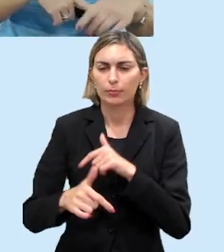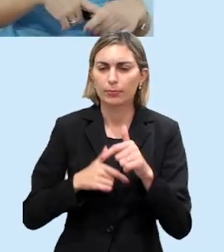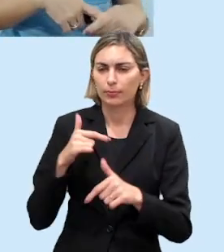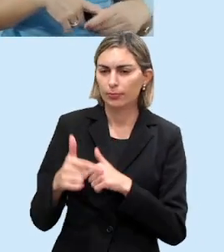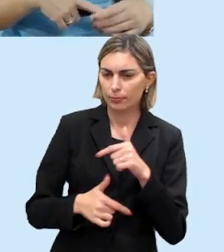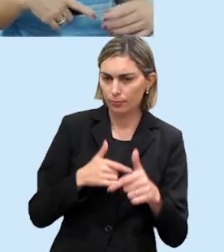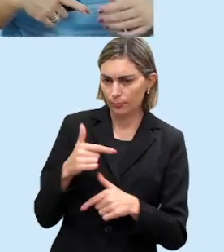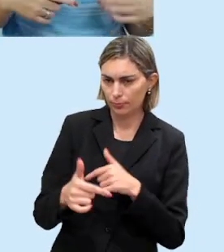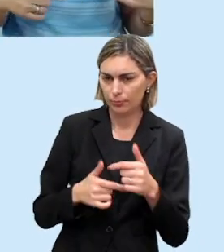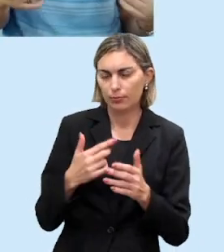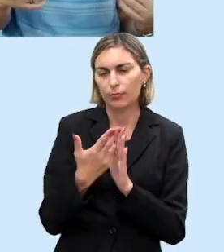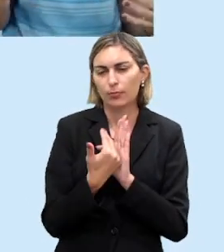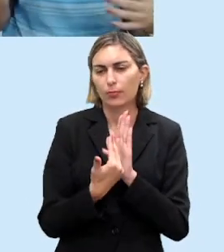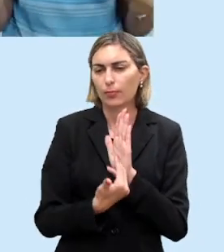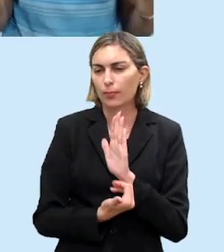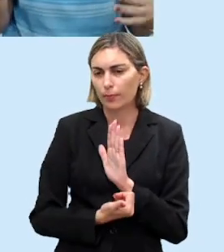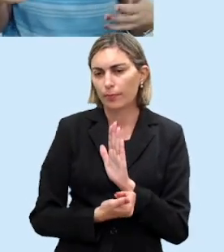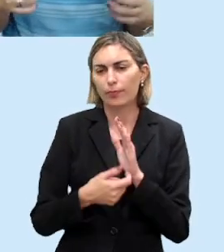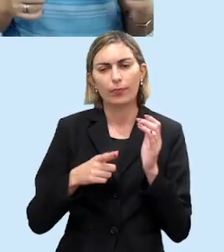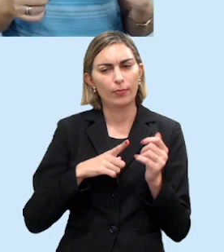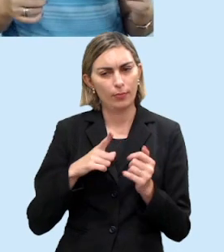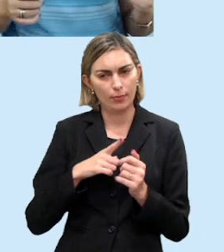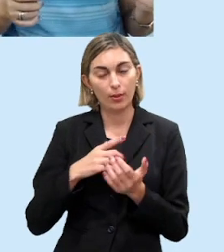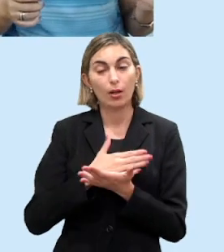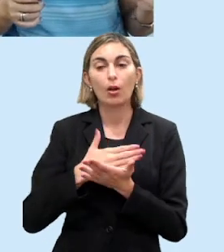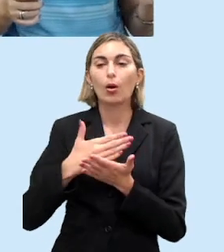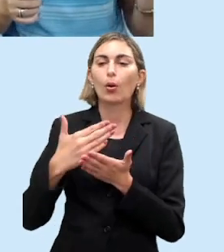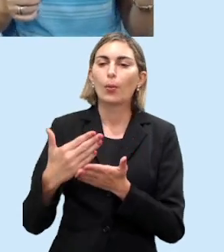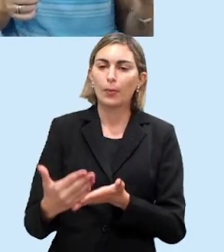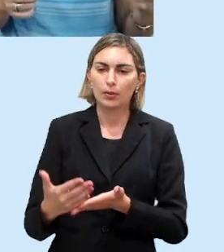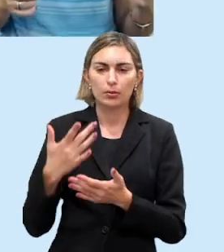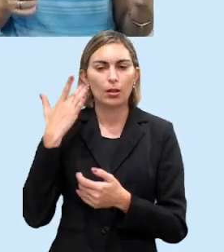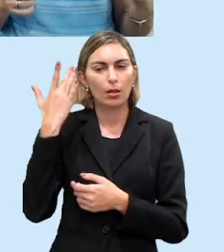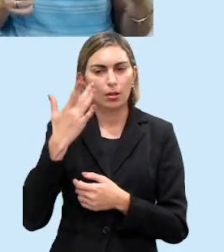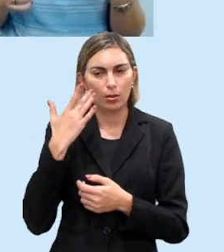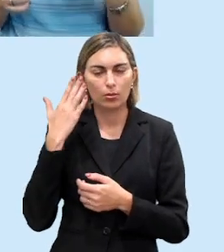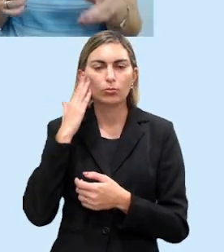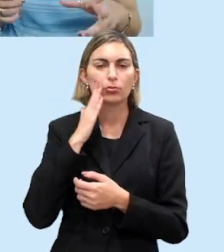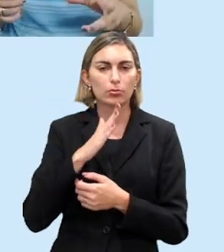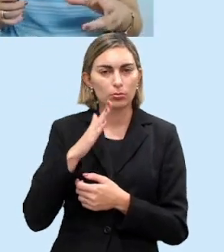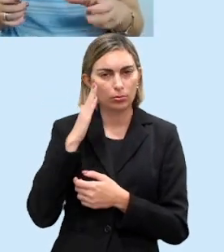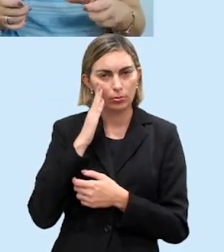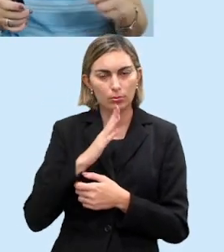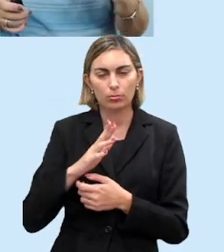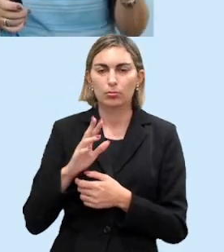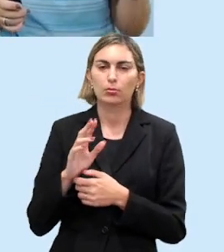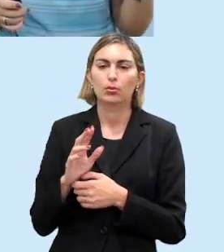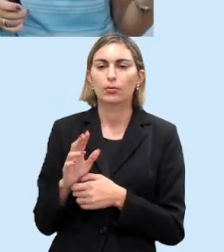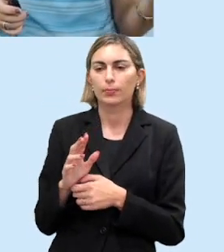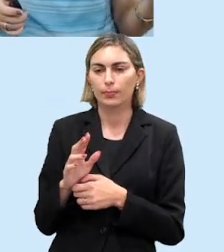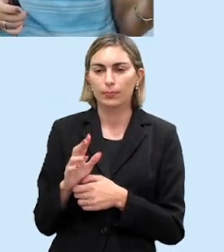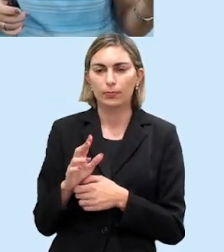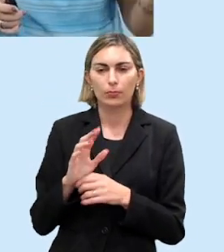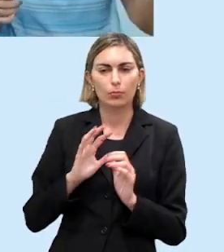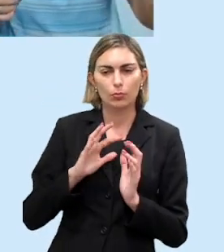como designers, a gente tem que começar, eu acho que a compreender o seguinte: o mundo, ele não